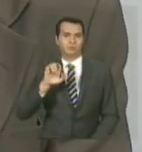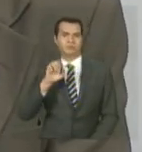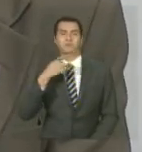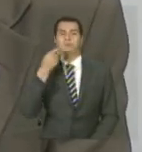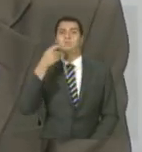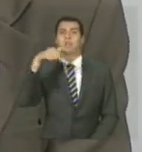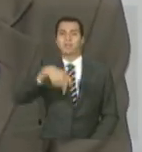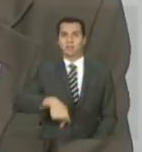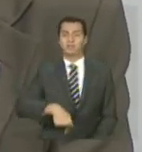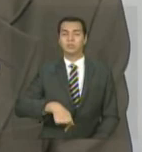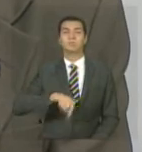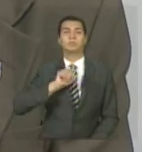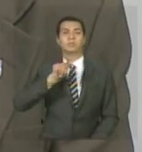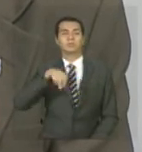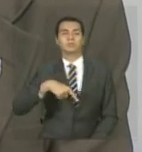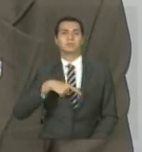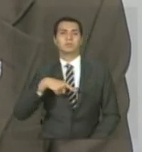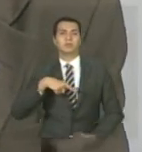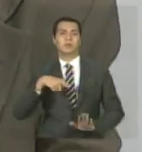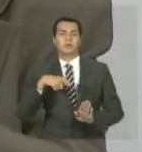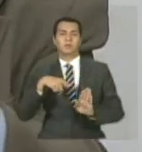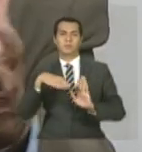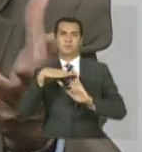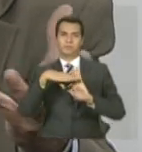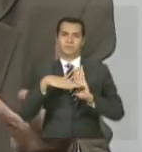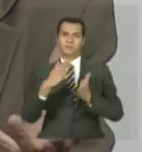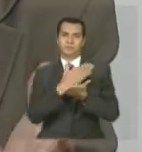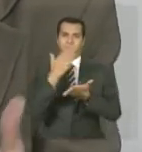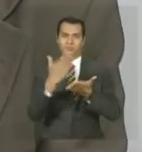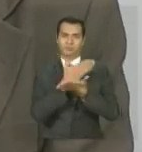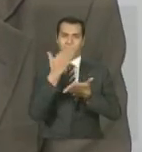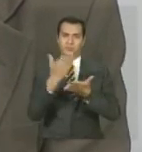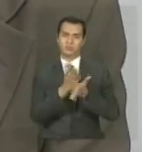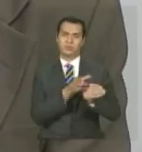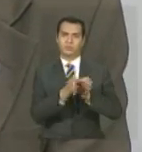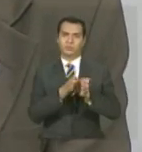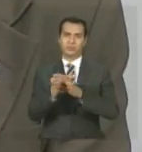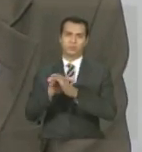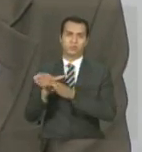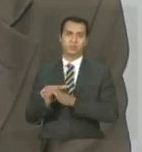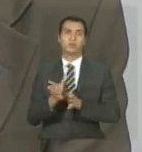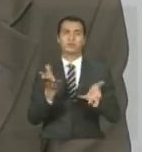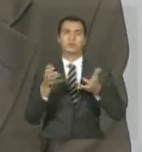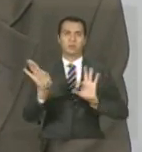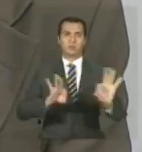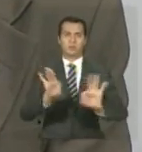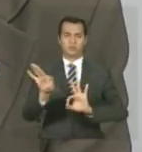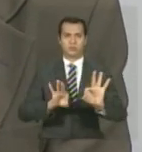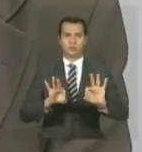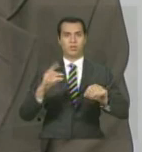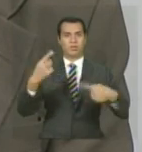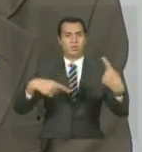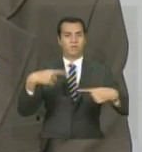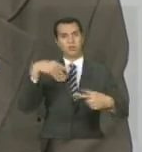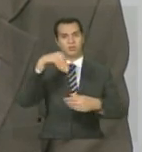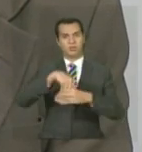muito grande do Conselho Nacional de organizar o processo de debate nas conferências estaduais, no sentido de que você